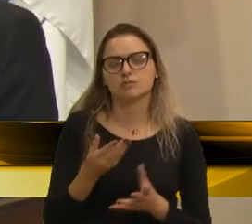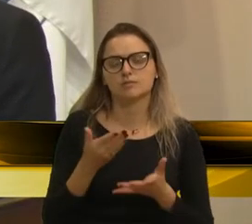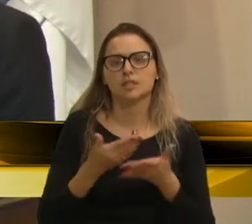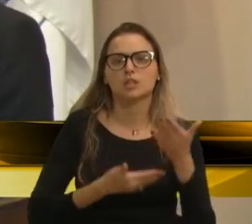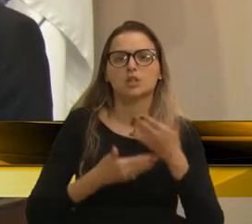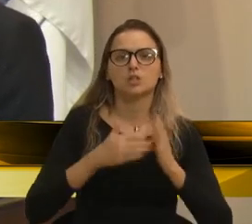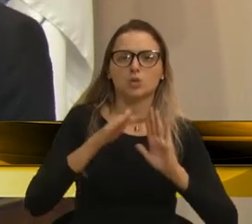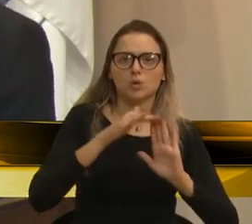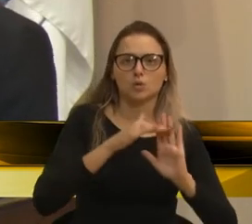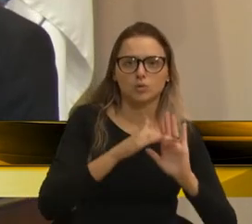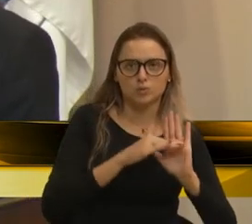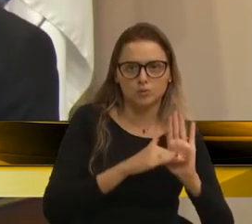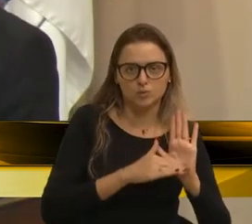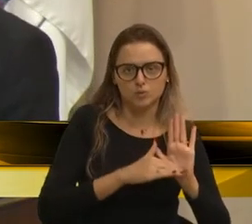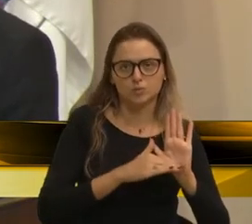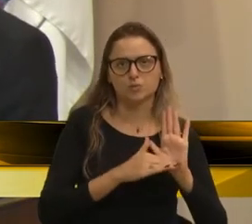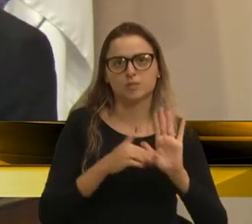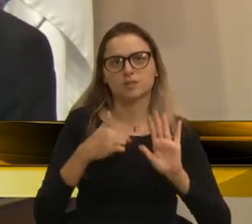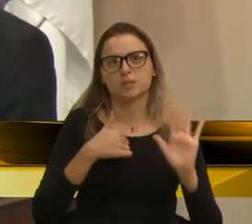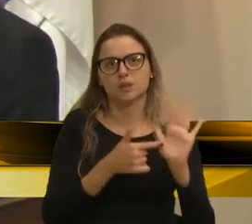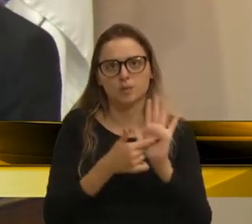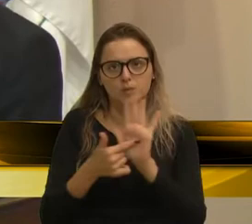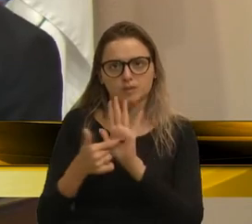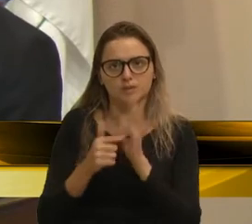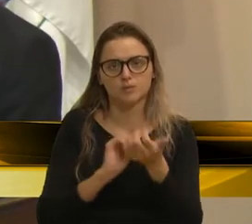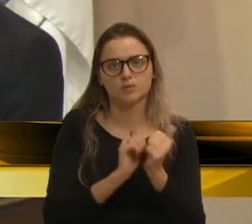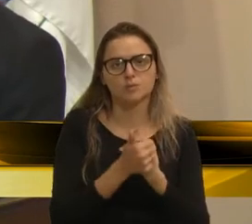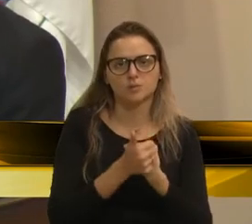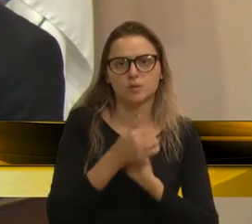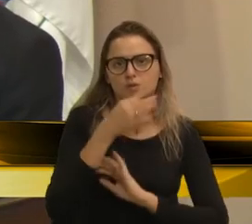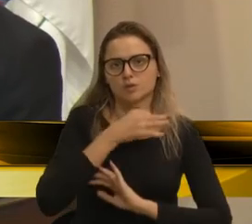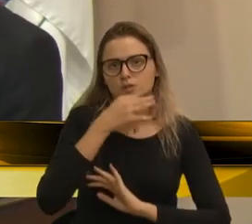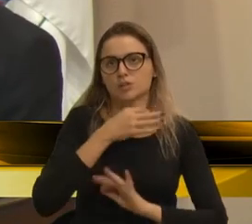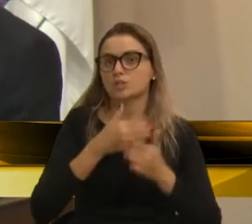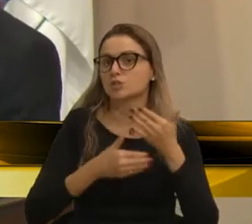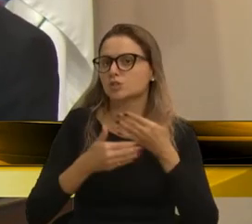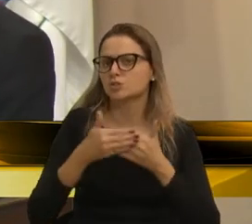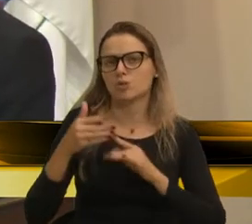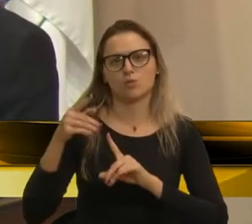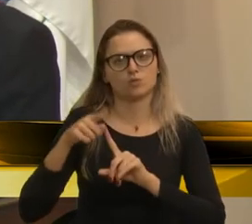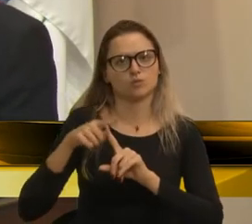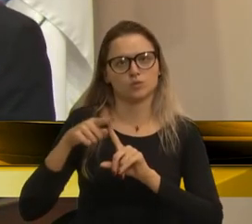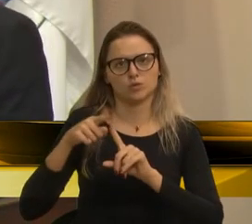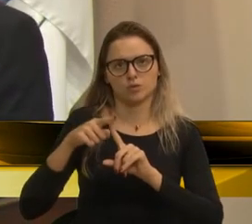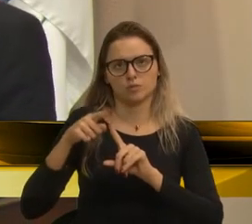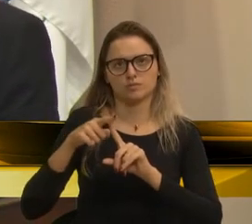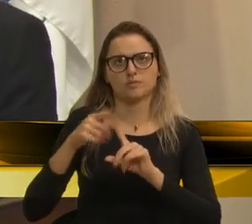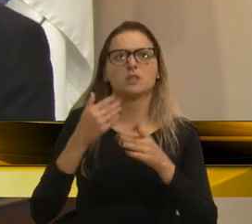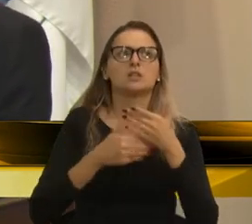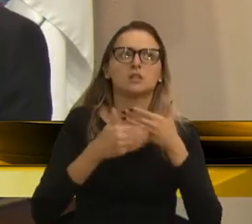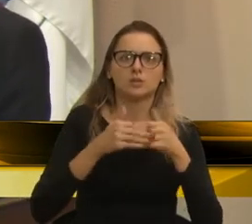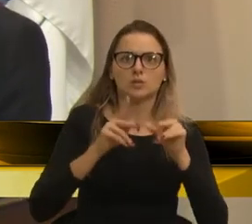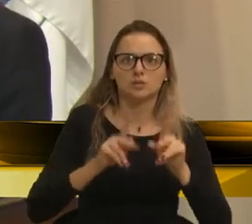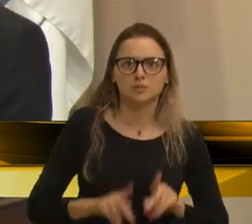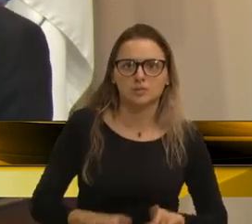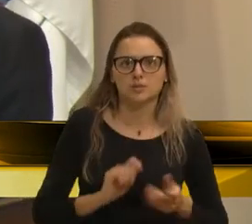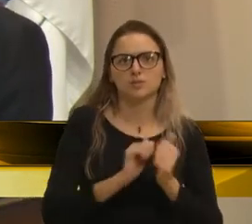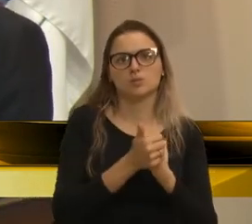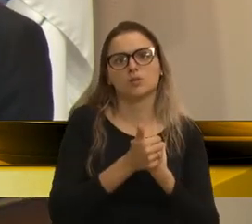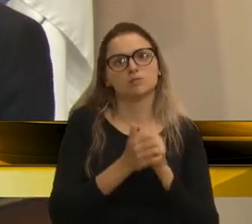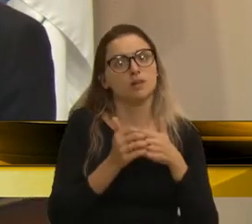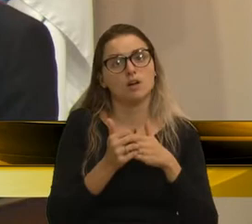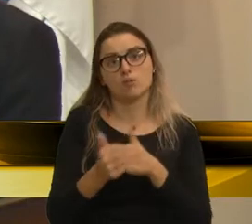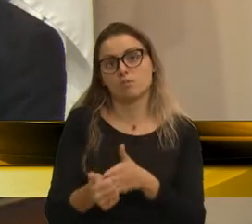programas que eu apresentava sempre à disposição do esporte de Caxias do Sul, de todas as modalidades. Então, quem acompanha, quem foi repórter esportivo, quem acompanha o esporte dessa